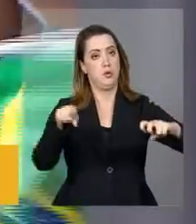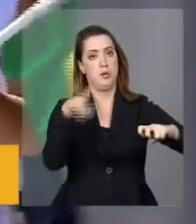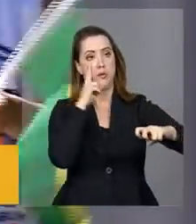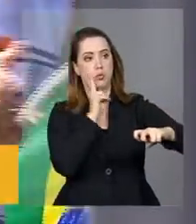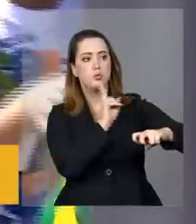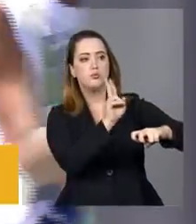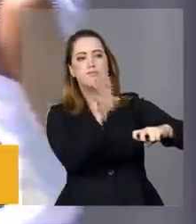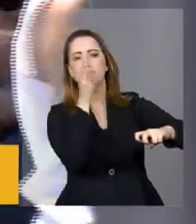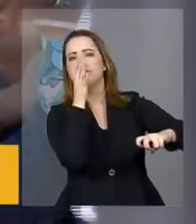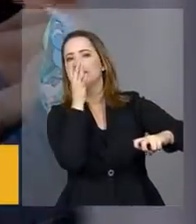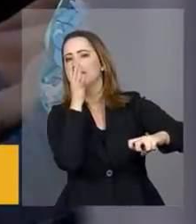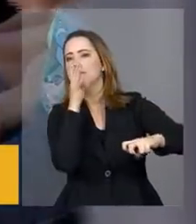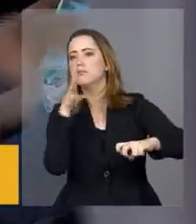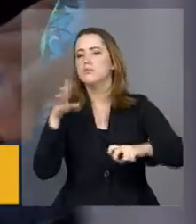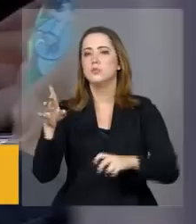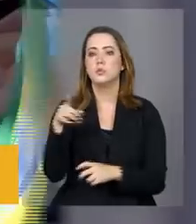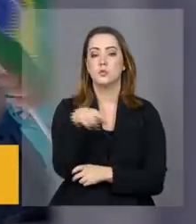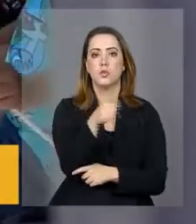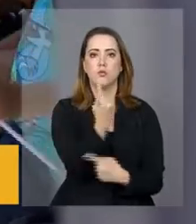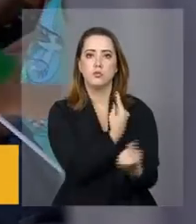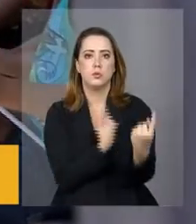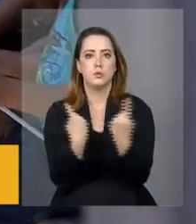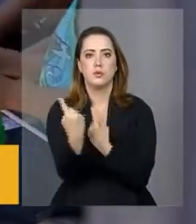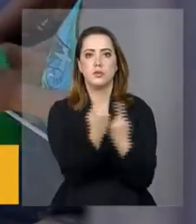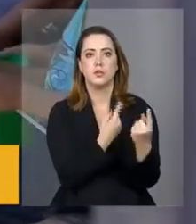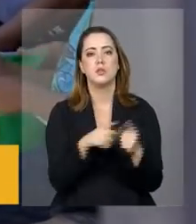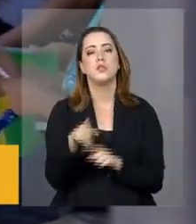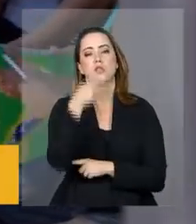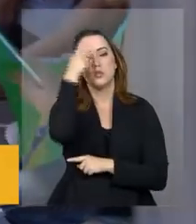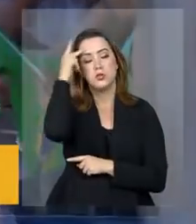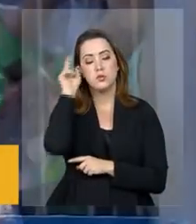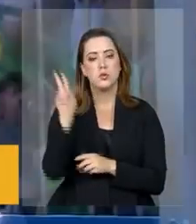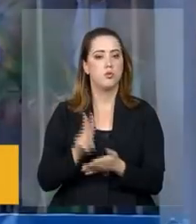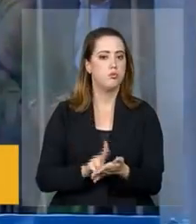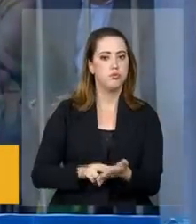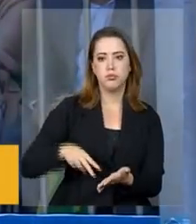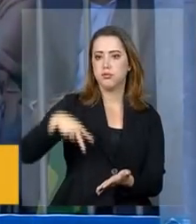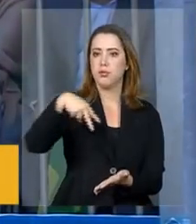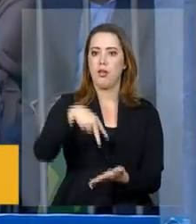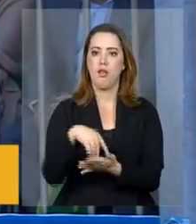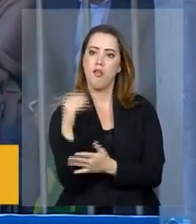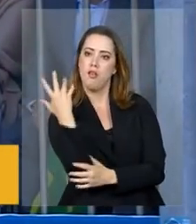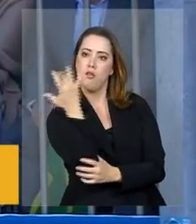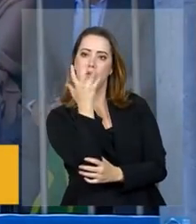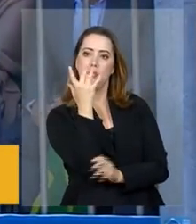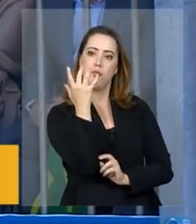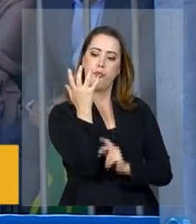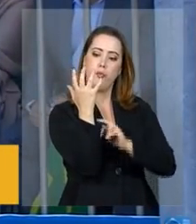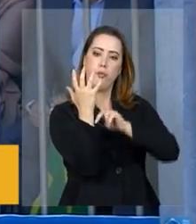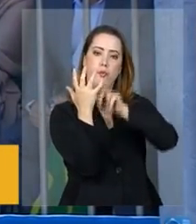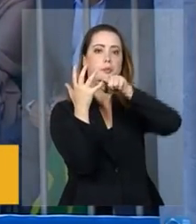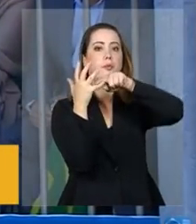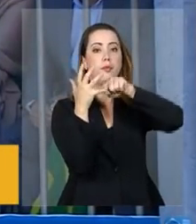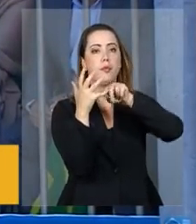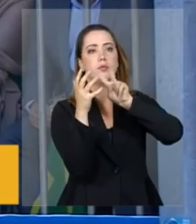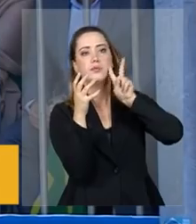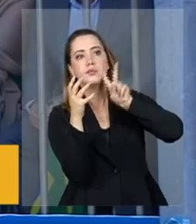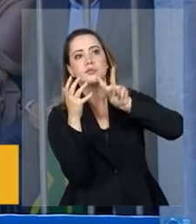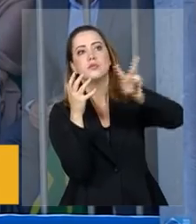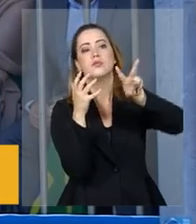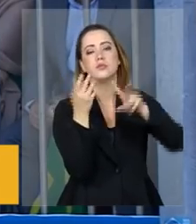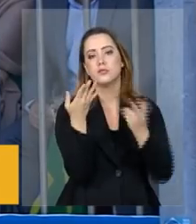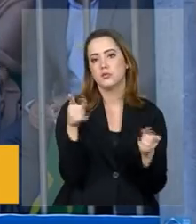redor, participa, a gente já viu imagens até das pessoas subindo em árvores para acompanhar o desfile de 7 de setembro.